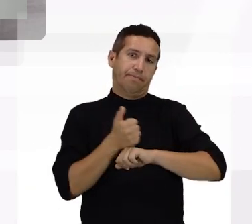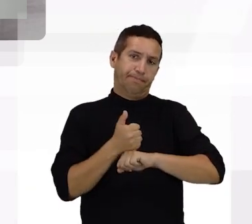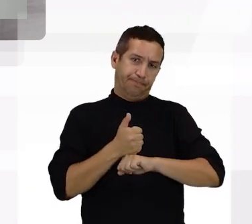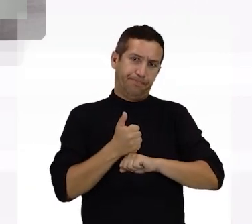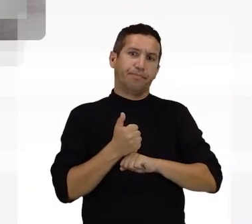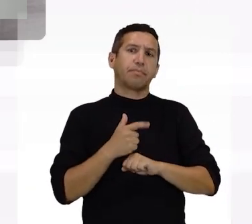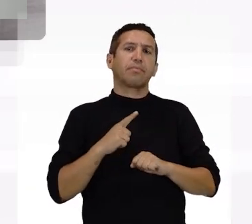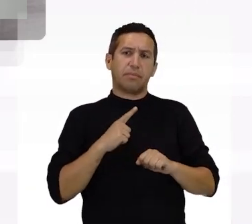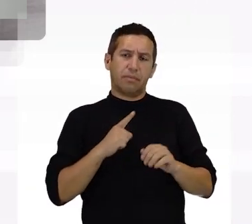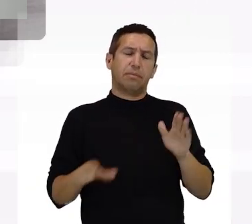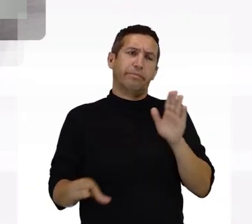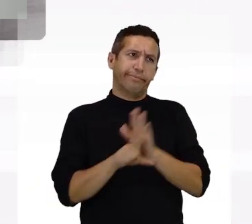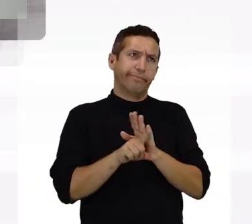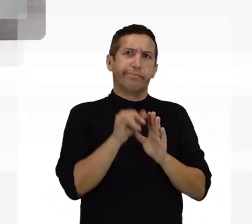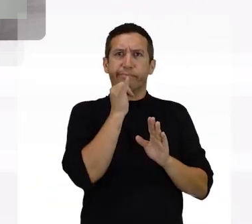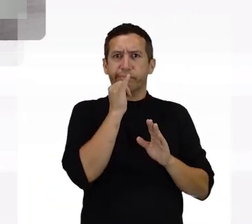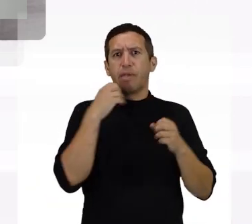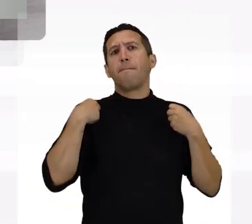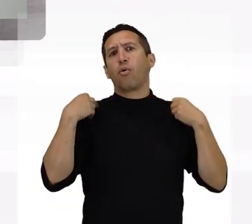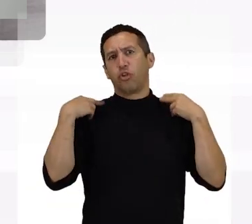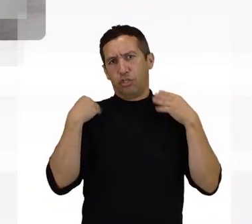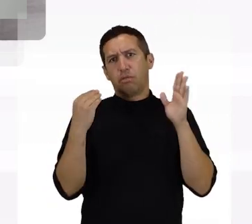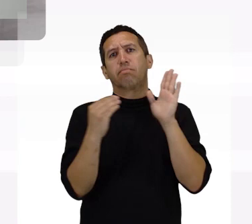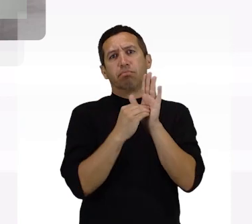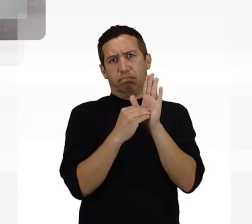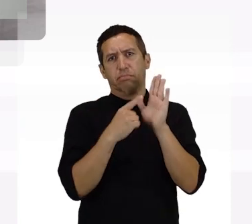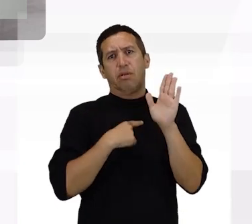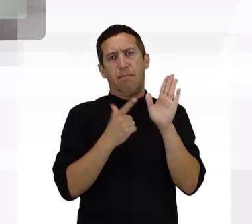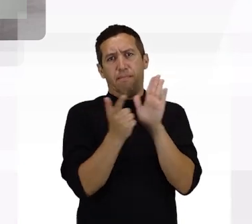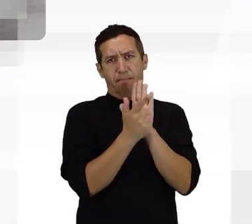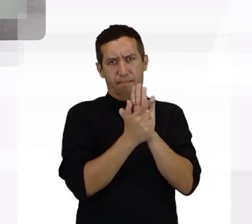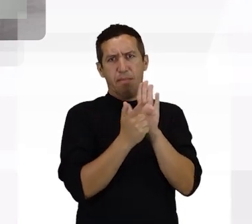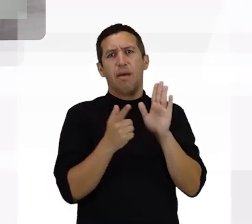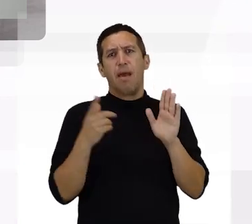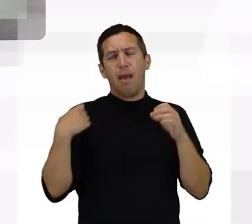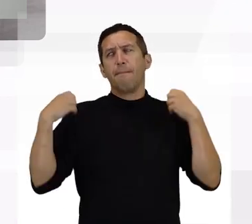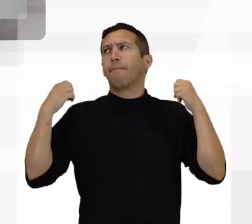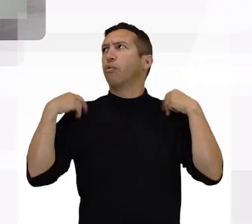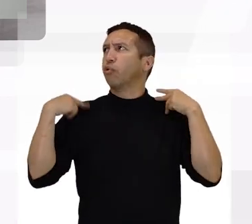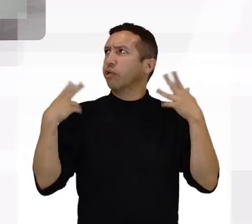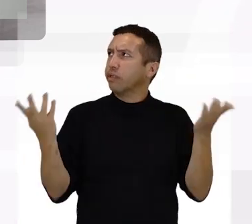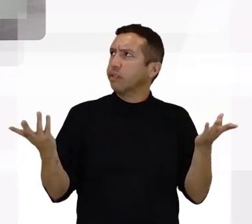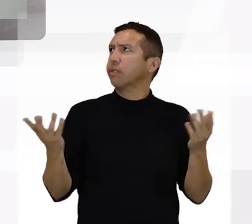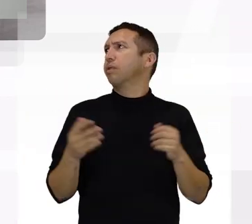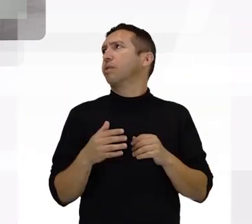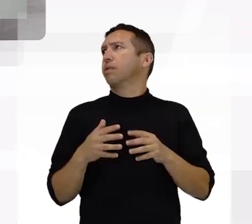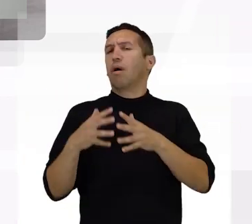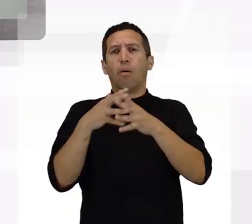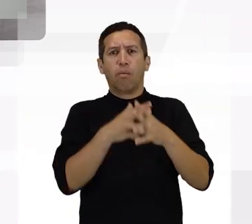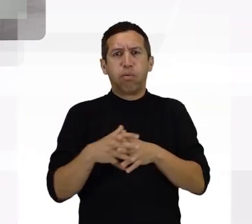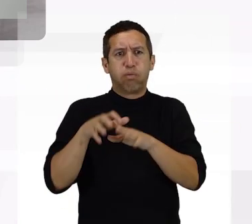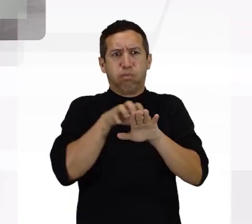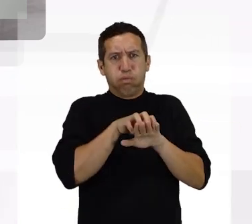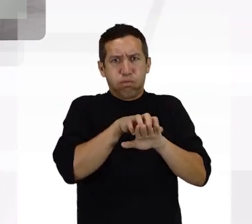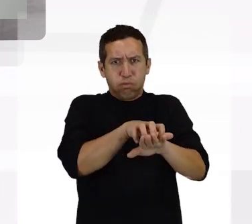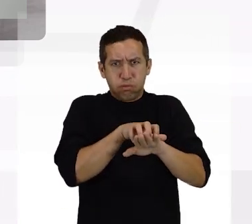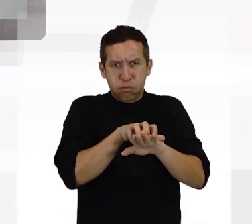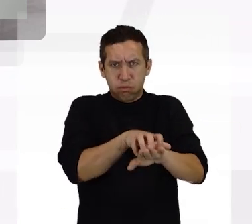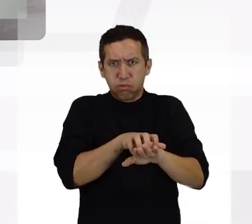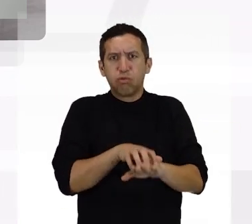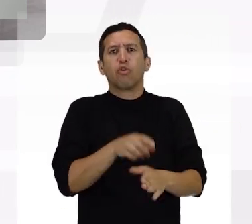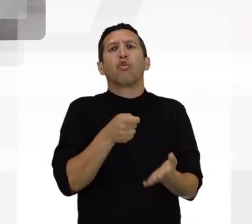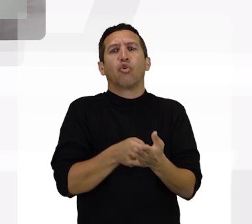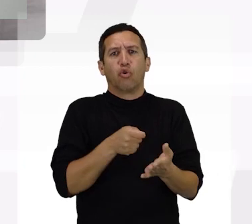essa exigência decorre de lei, como, por exemplo, o motorista. Aqueles motoristas de cargas têm assegurado o